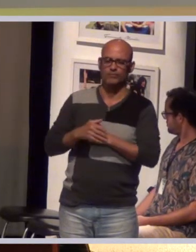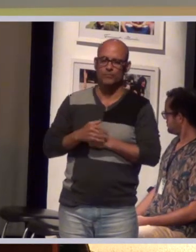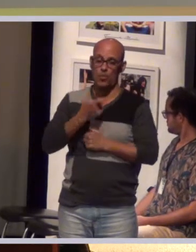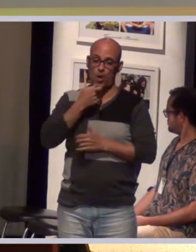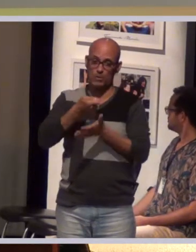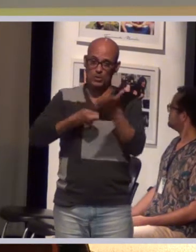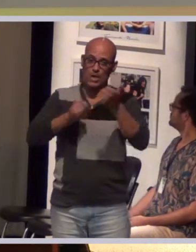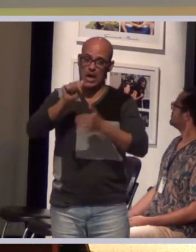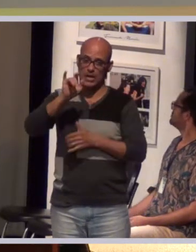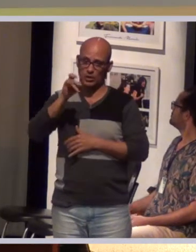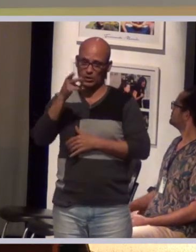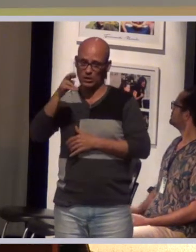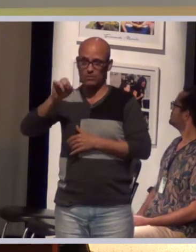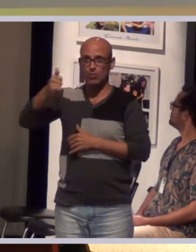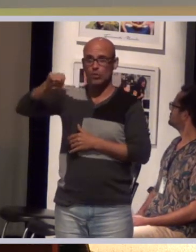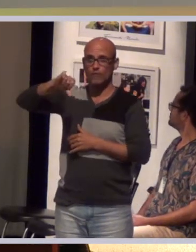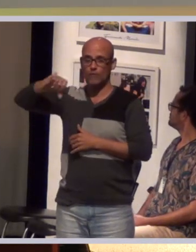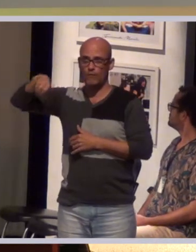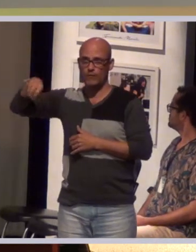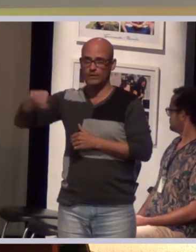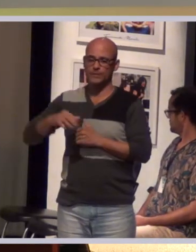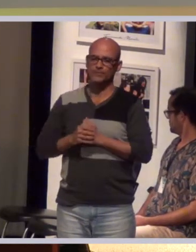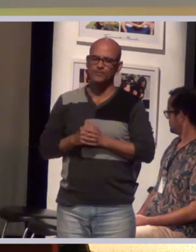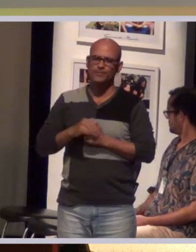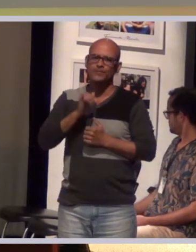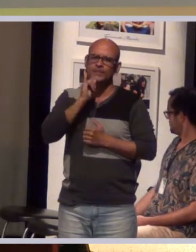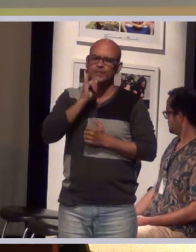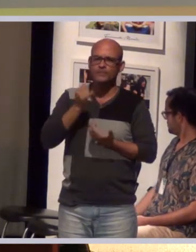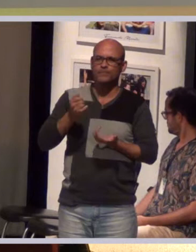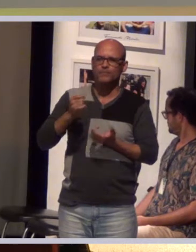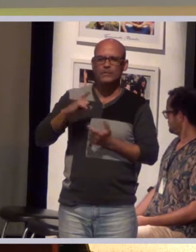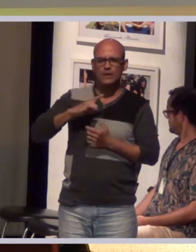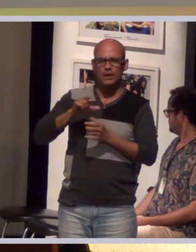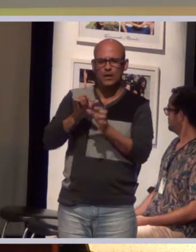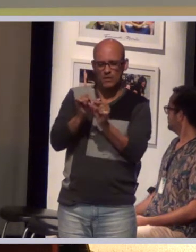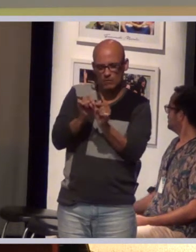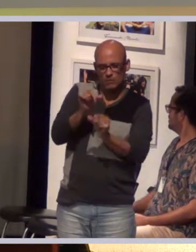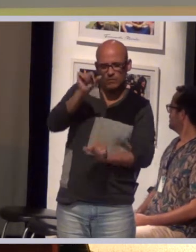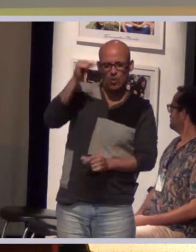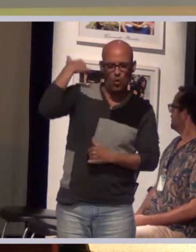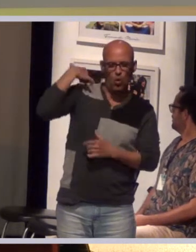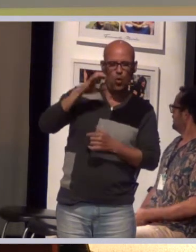1990. Há uma lesão no sistema nervoso central